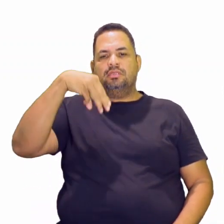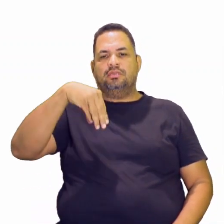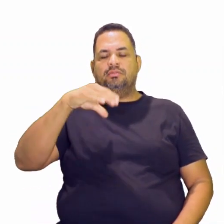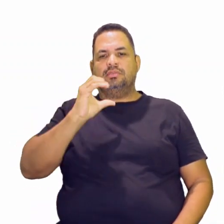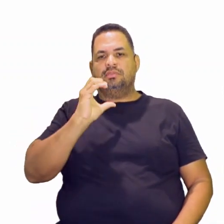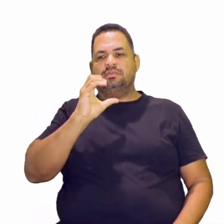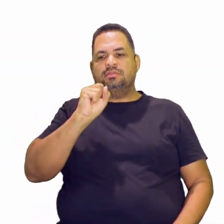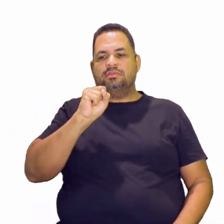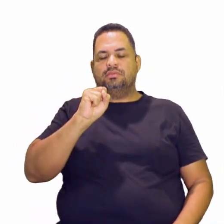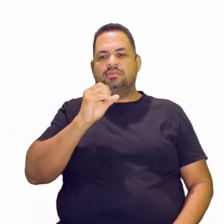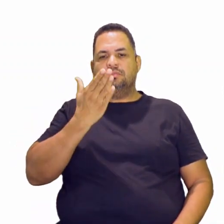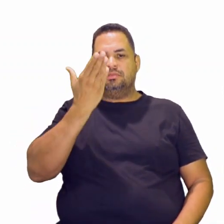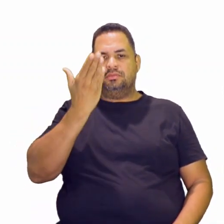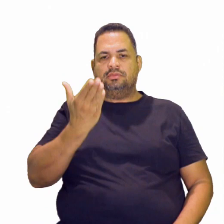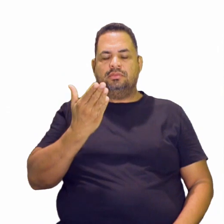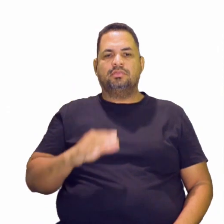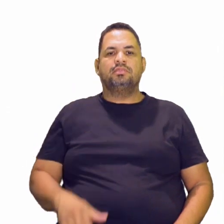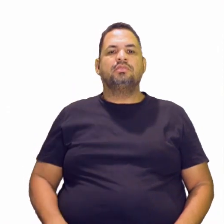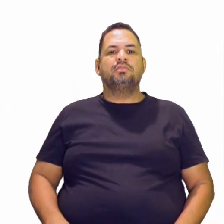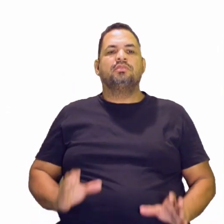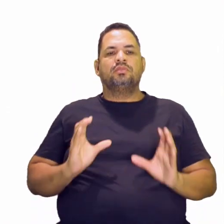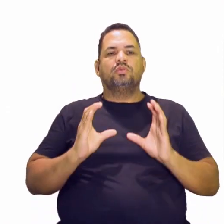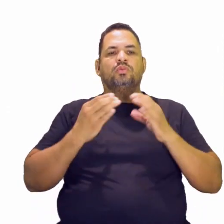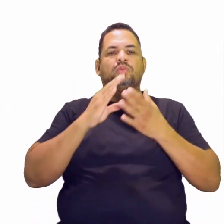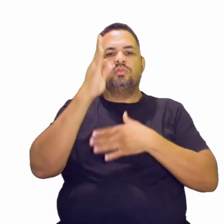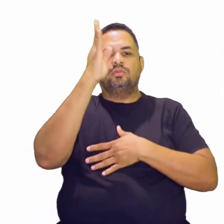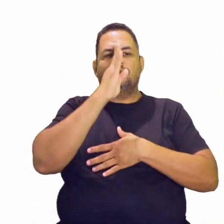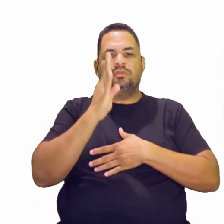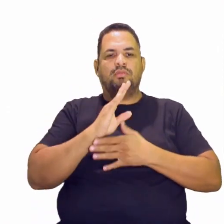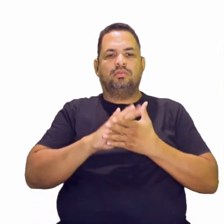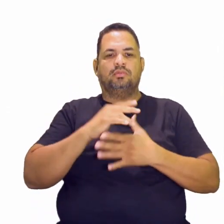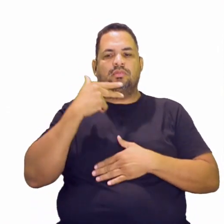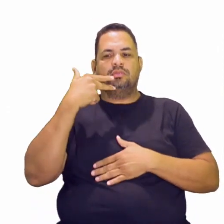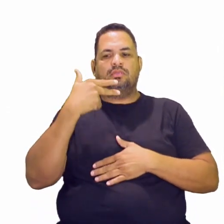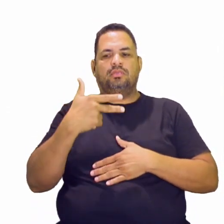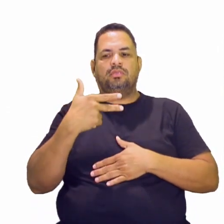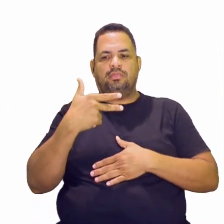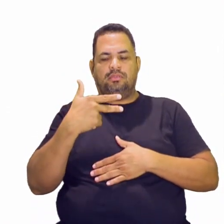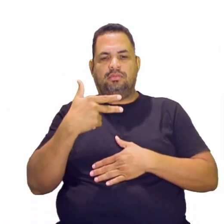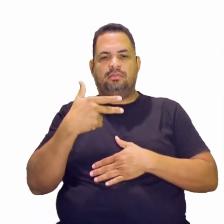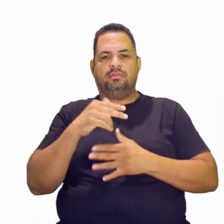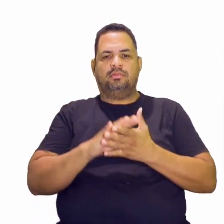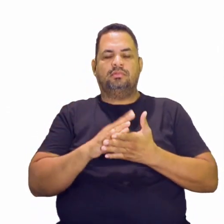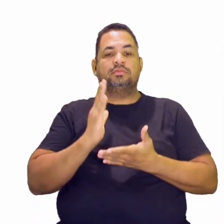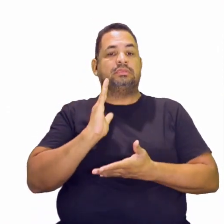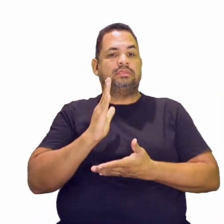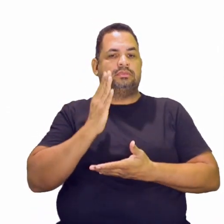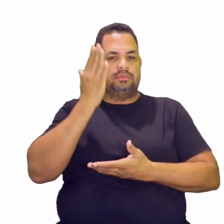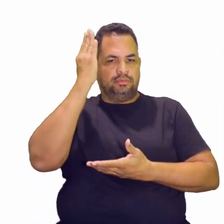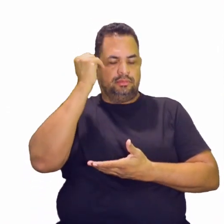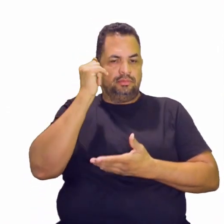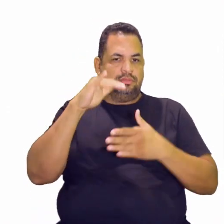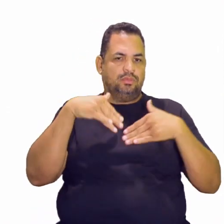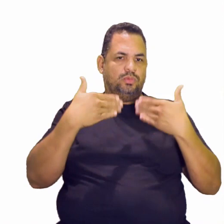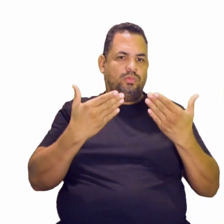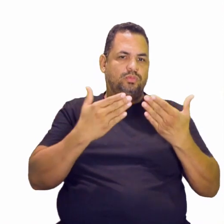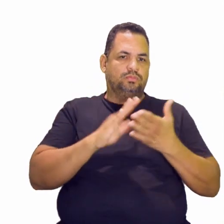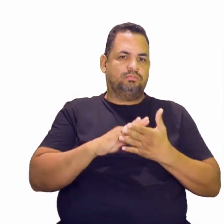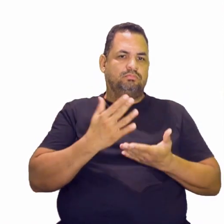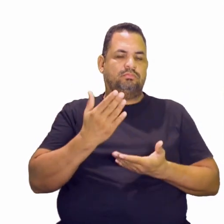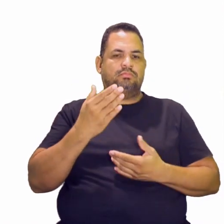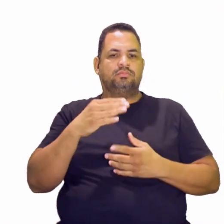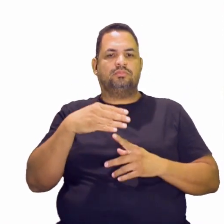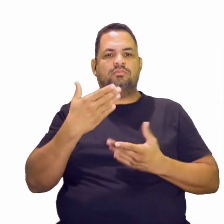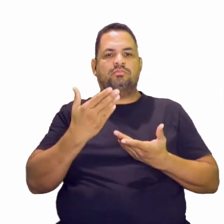que é o maior grupo brasileiro de rap. Vocês sabem qual é o estilo